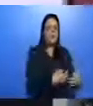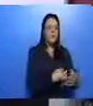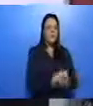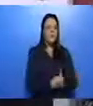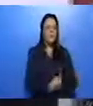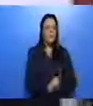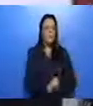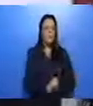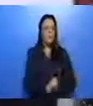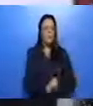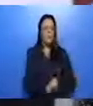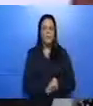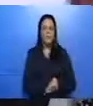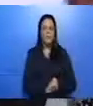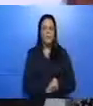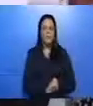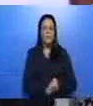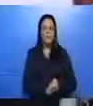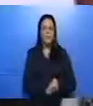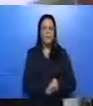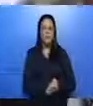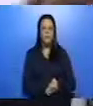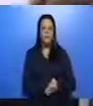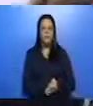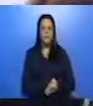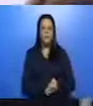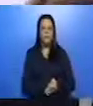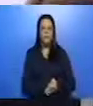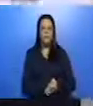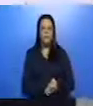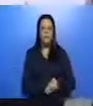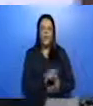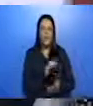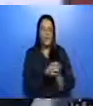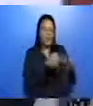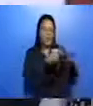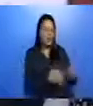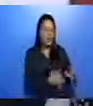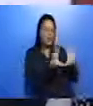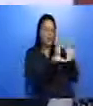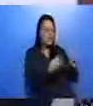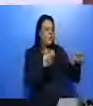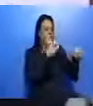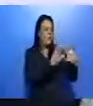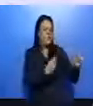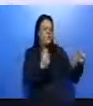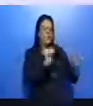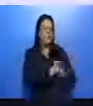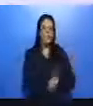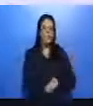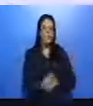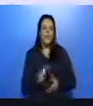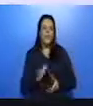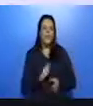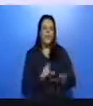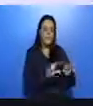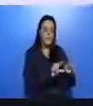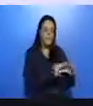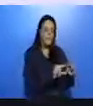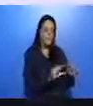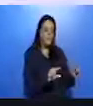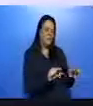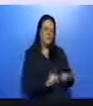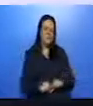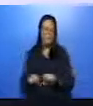cadeira, concreto. Certeza é meu substantivo abstrato. Minha primeira oração e a minha segunda oração, que ficará